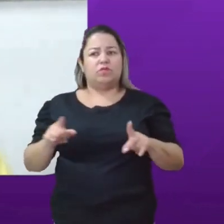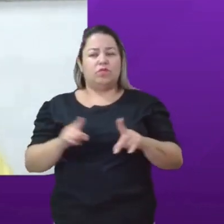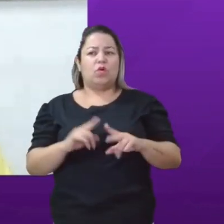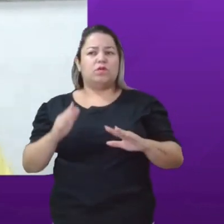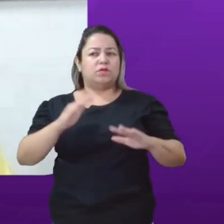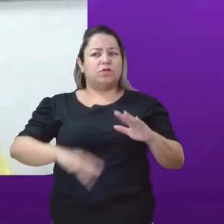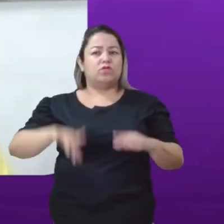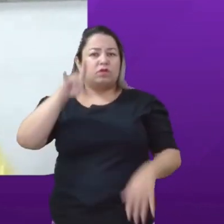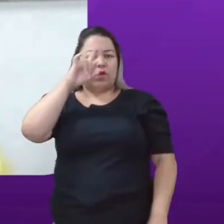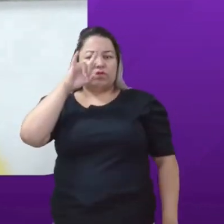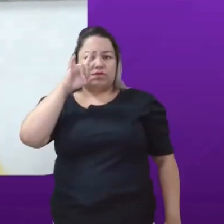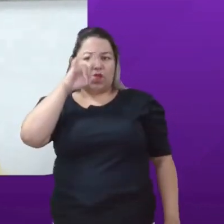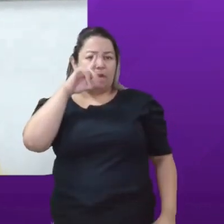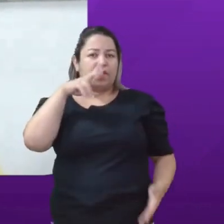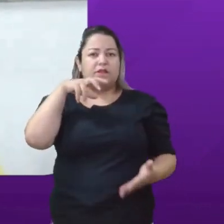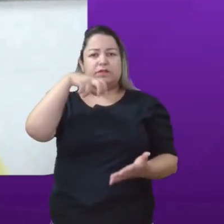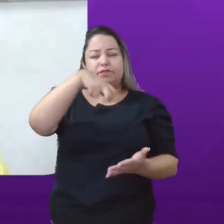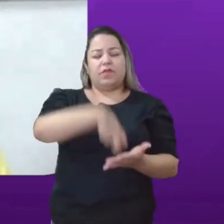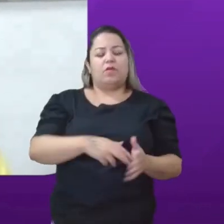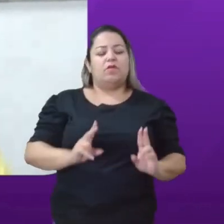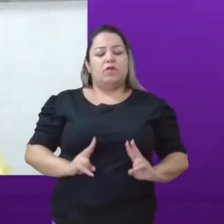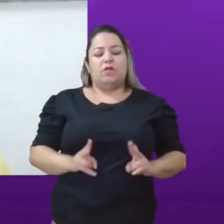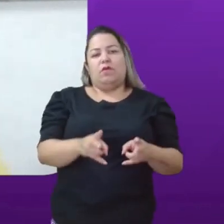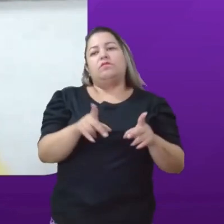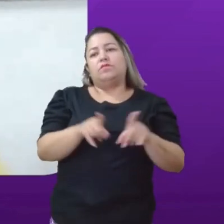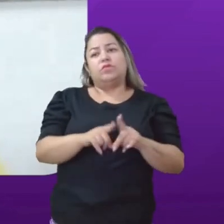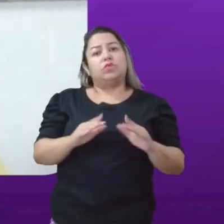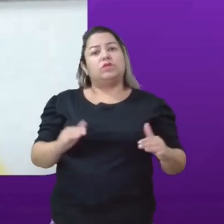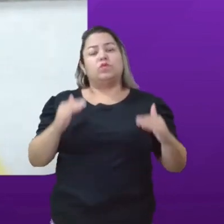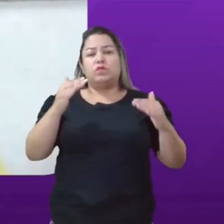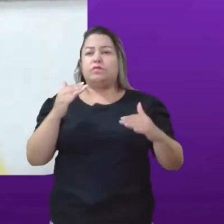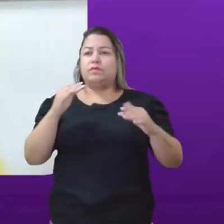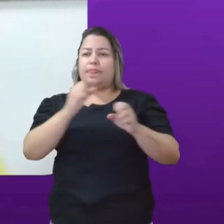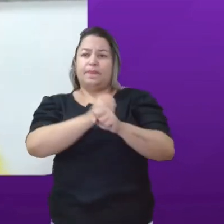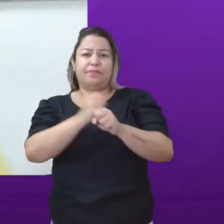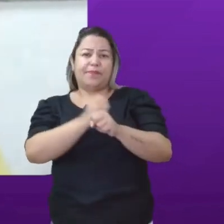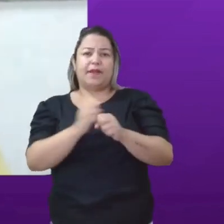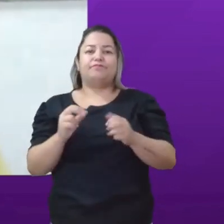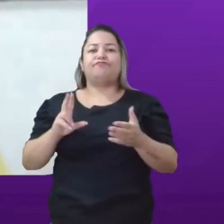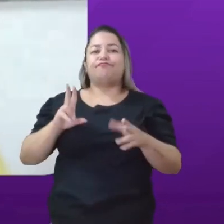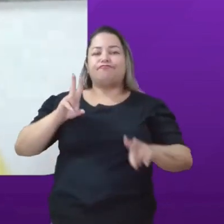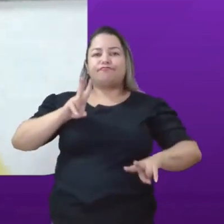baixa gravidade, a permanência por tempo superior à condenação ou em regime mais